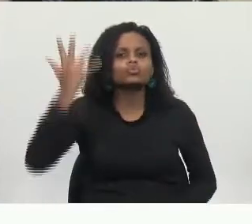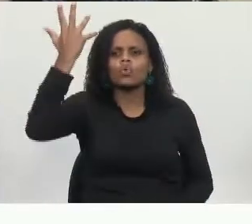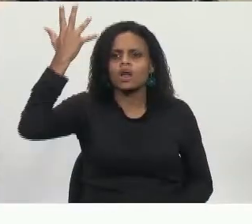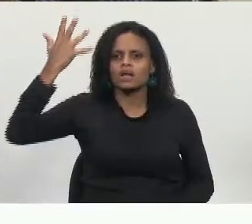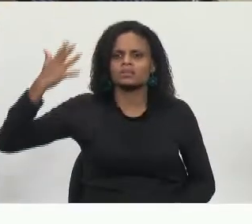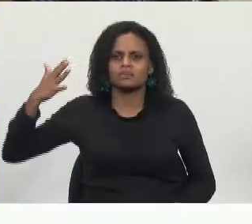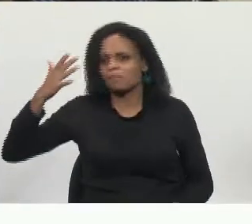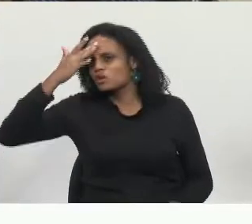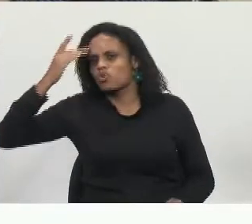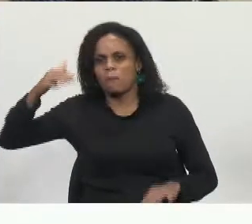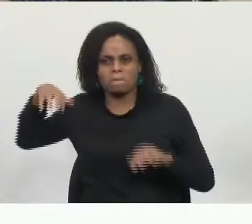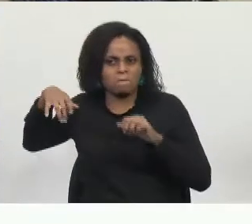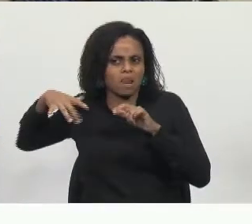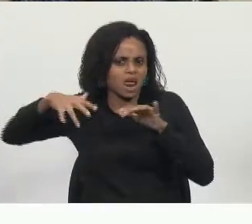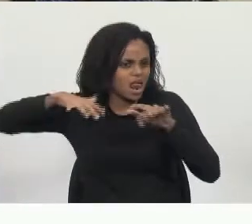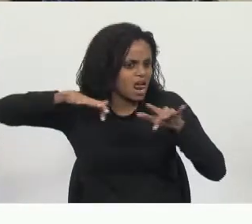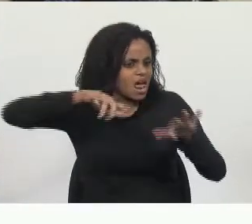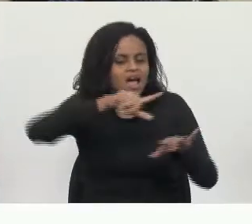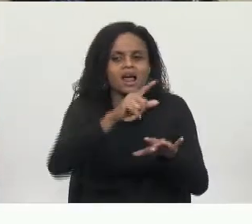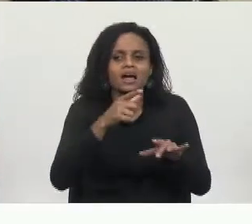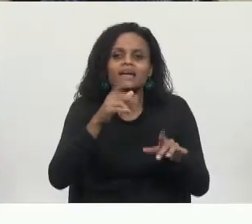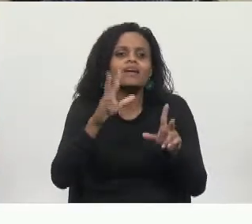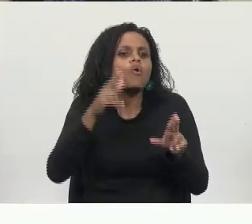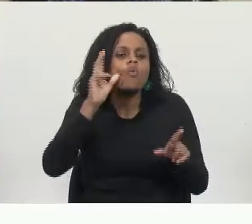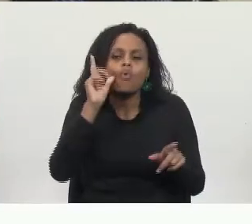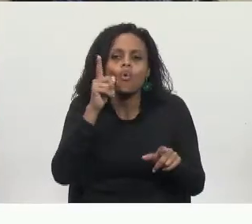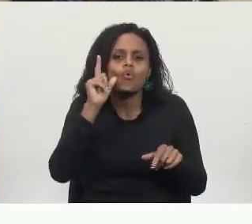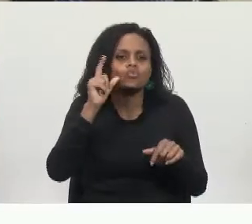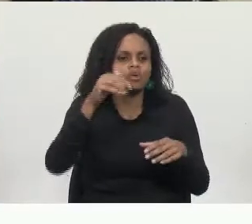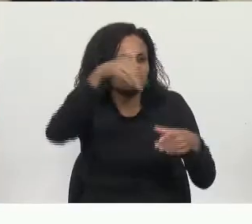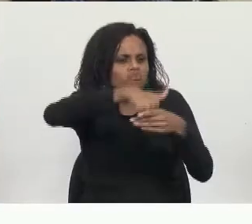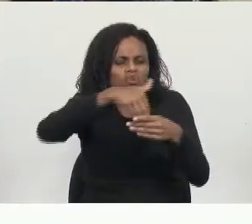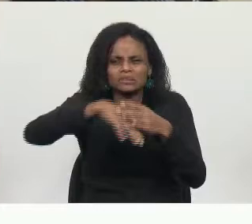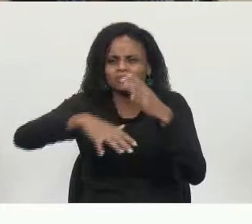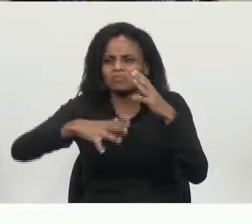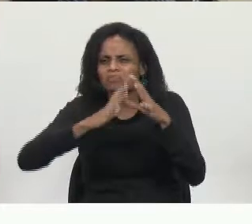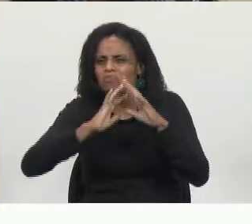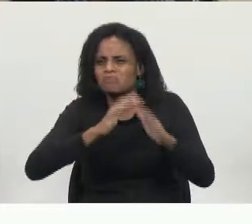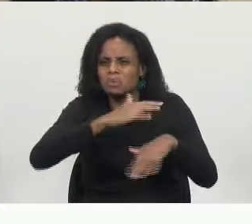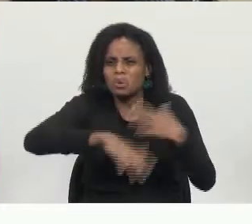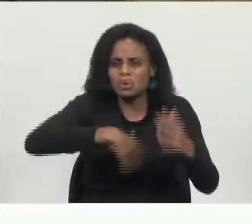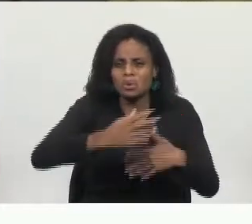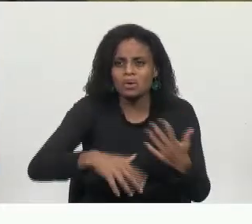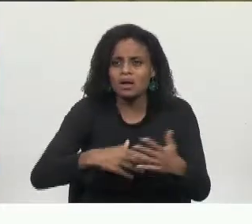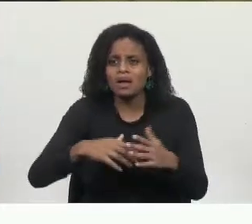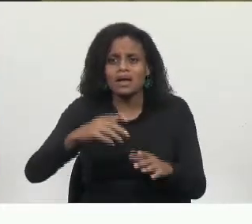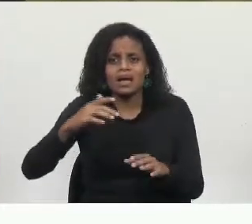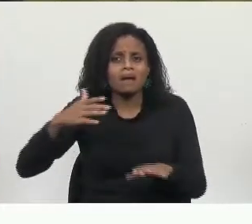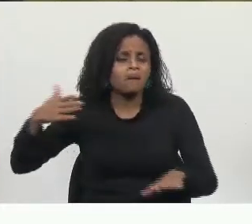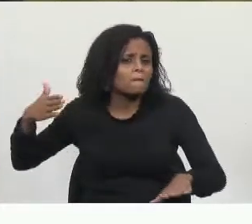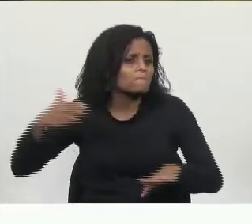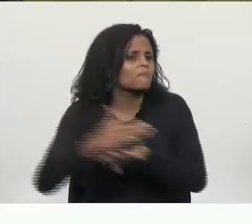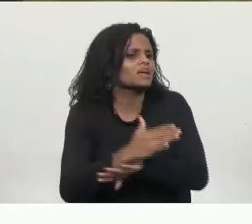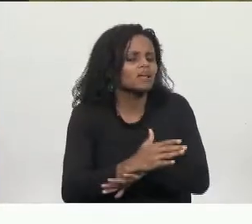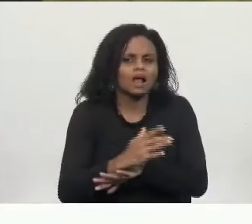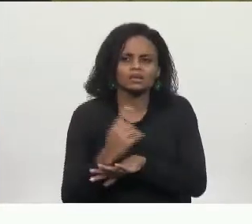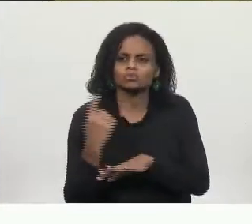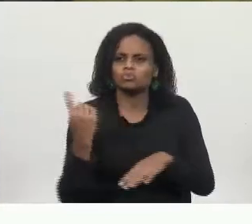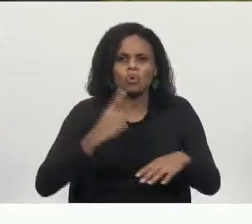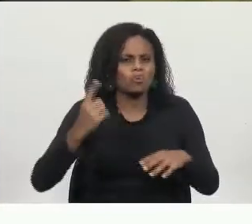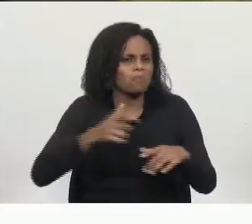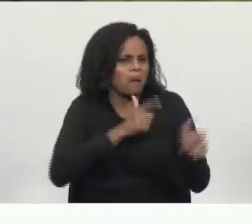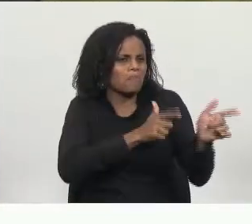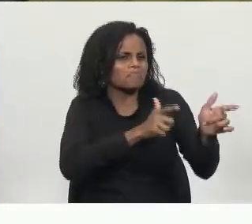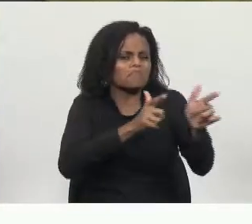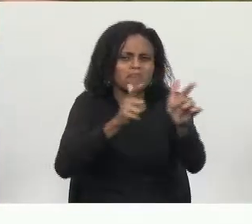ali no plenário ontem com aquela votação polêmica, ou uma votação sobre reajuste salarial, alguma coisa, entrasse um alucinado, saísse atirando em